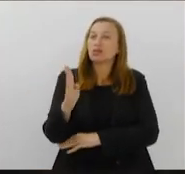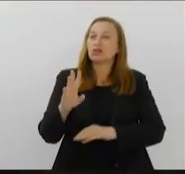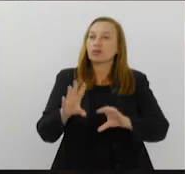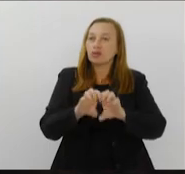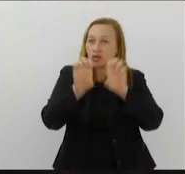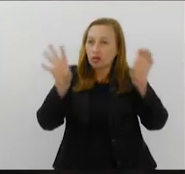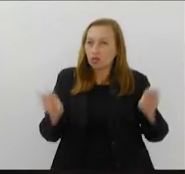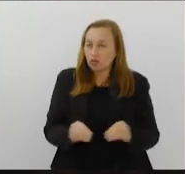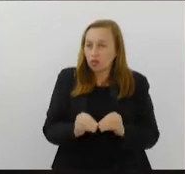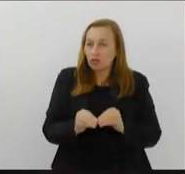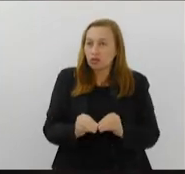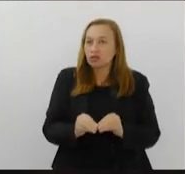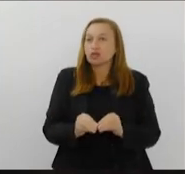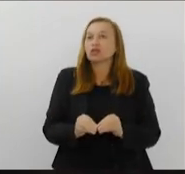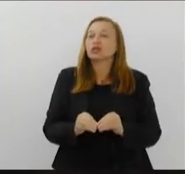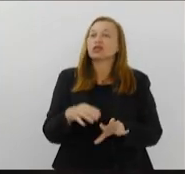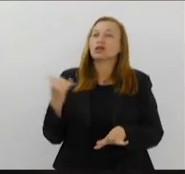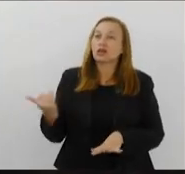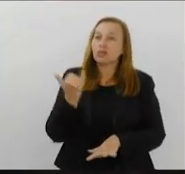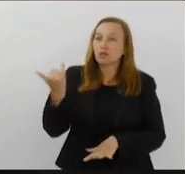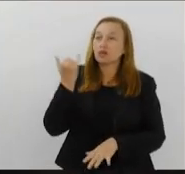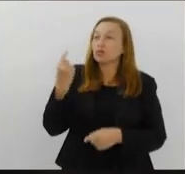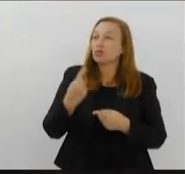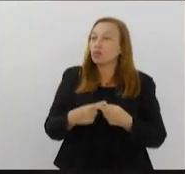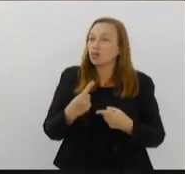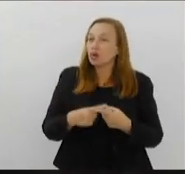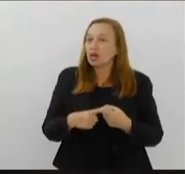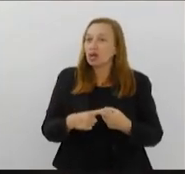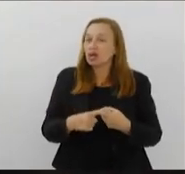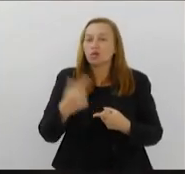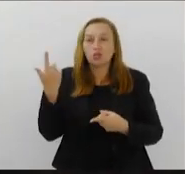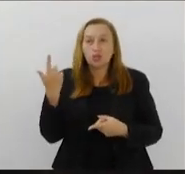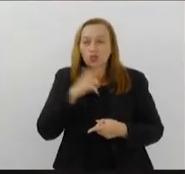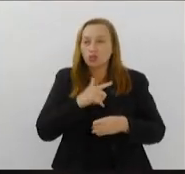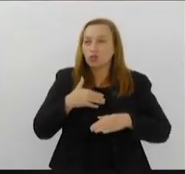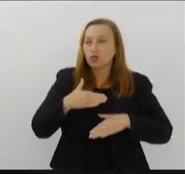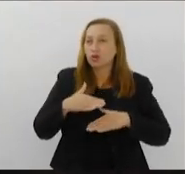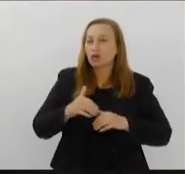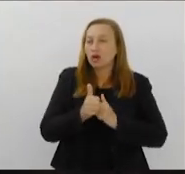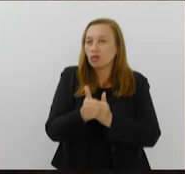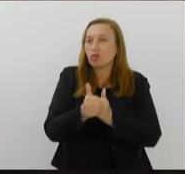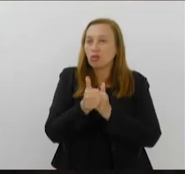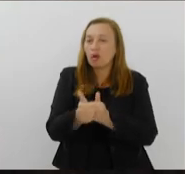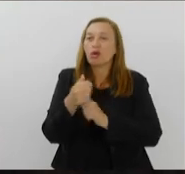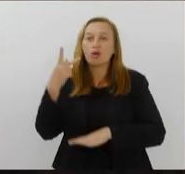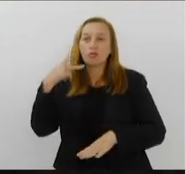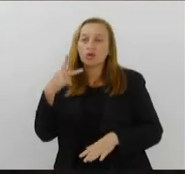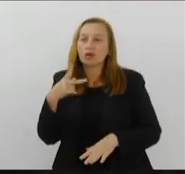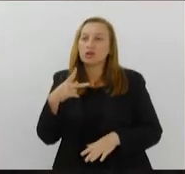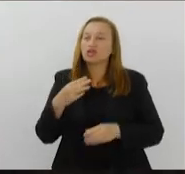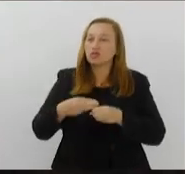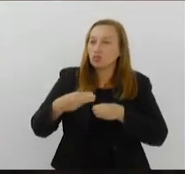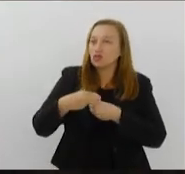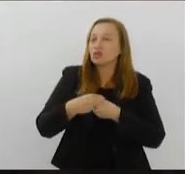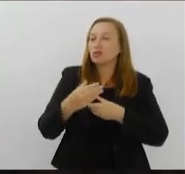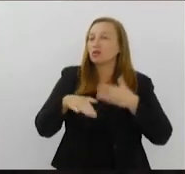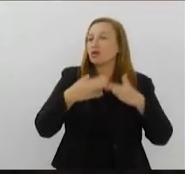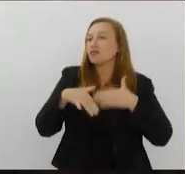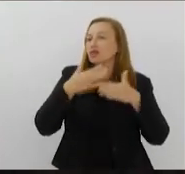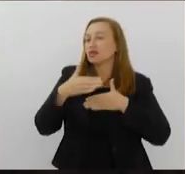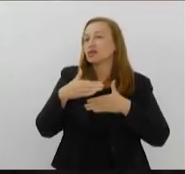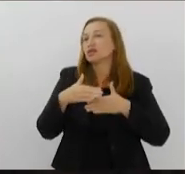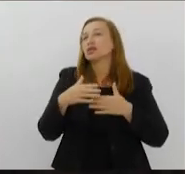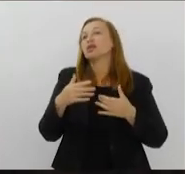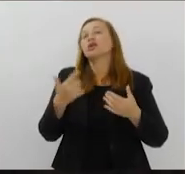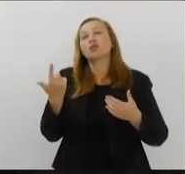ICMS ecológico é um instrumento muito importante, porque a gente consegue acompanhar como a política municipal ela avança, ela evolui, e a